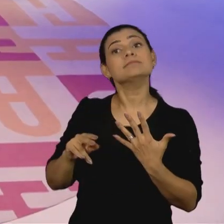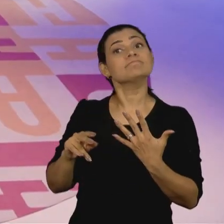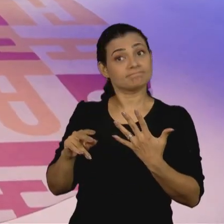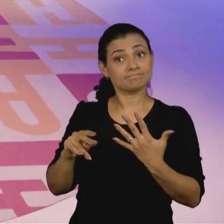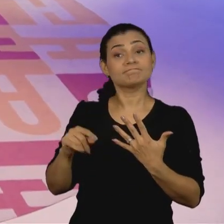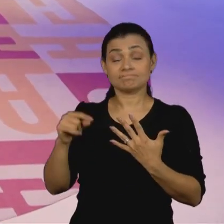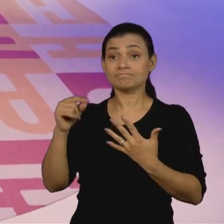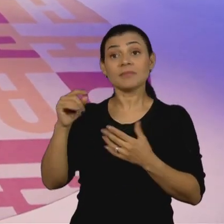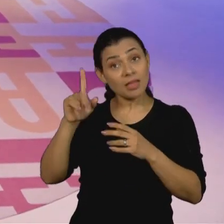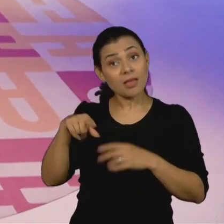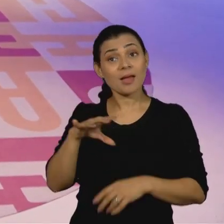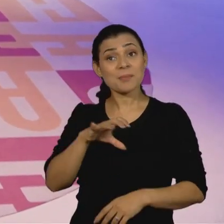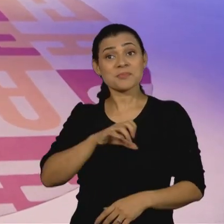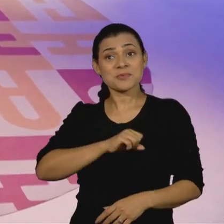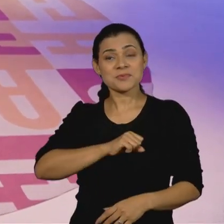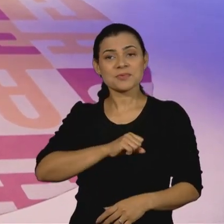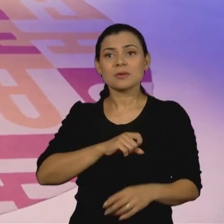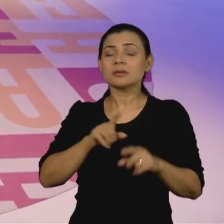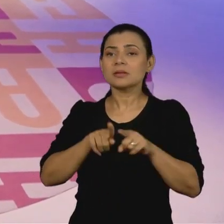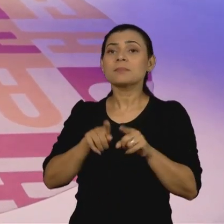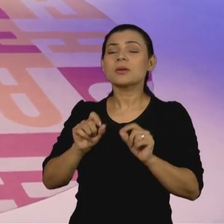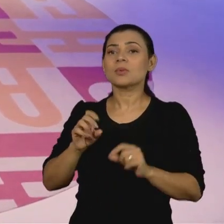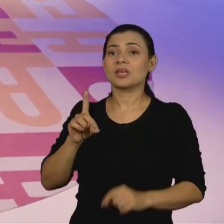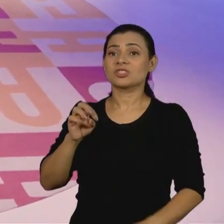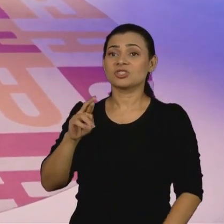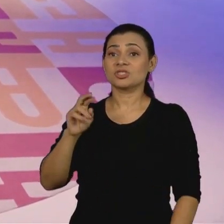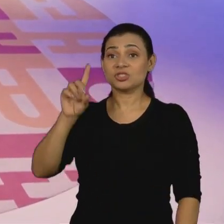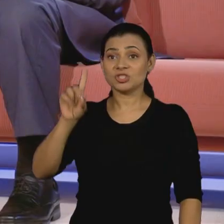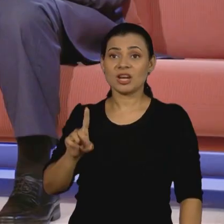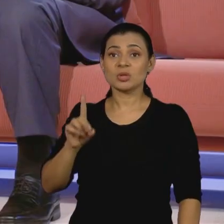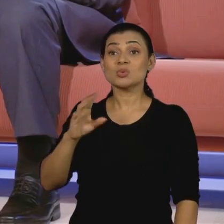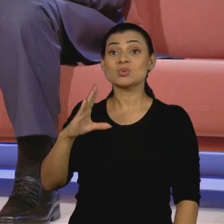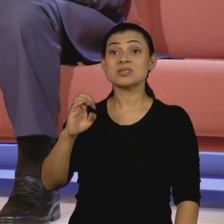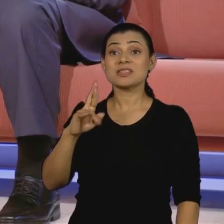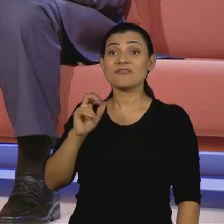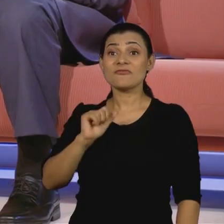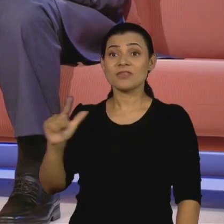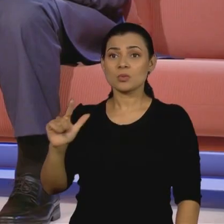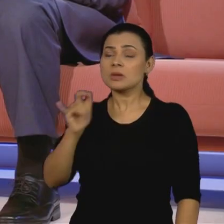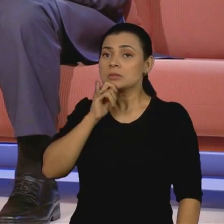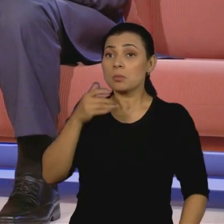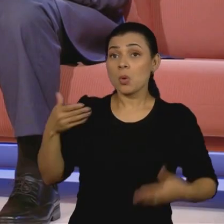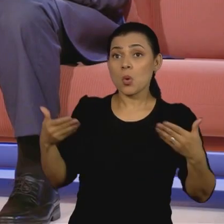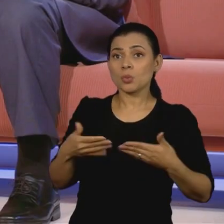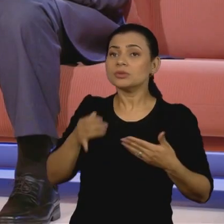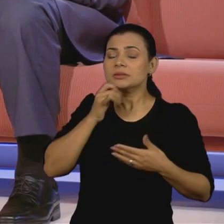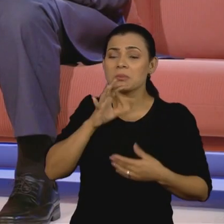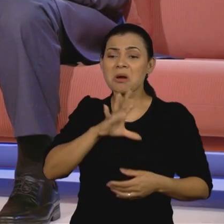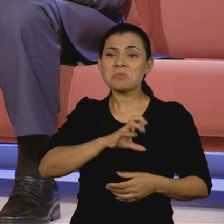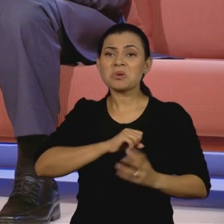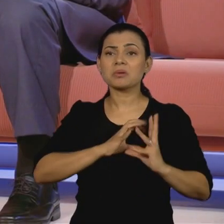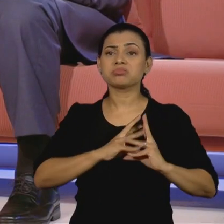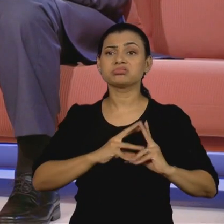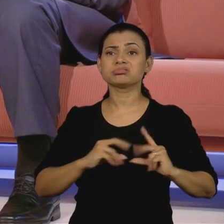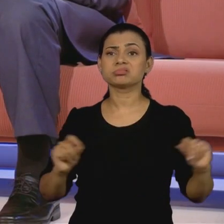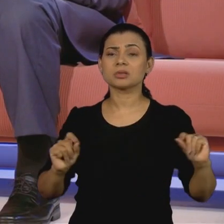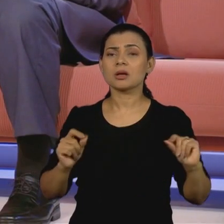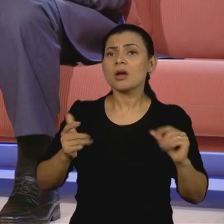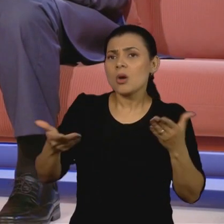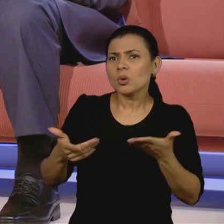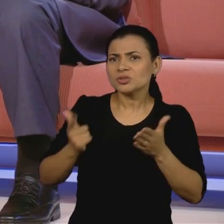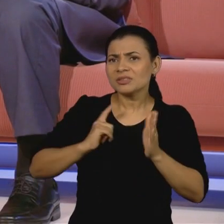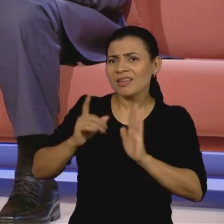aspectos relacionados ao próprio direito civil. Quando termina o amor... Hoje você não tem uma regra específica